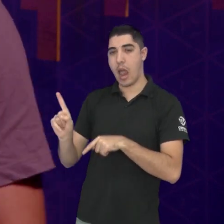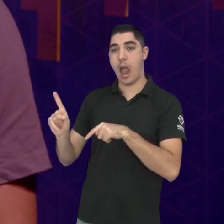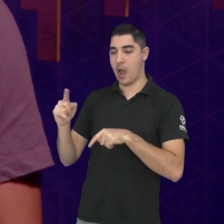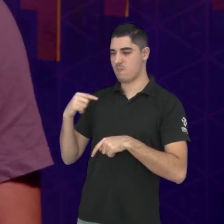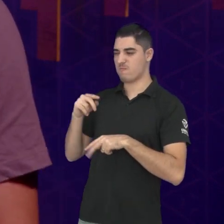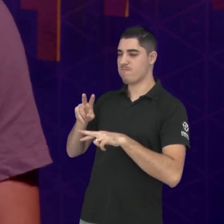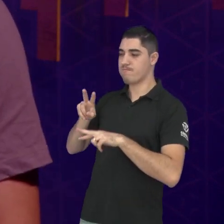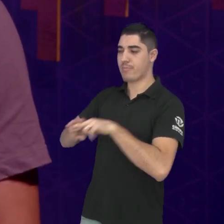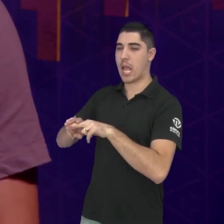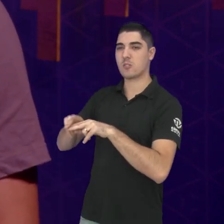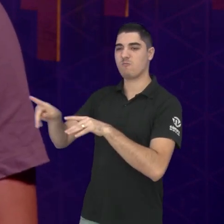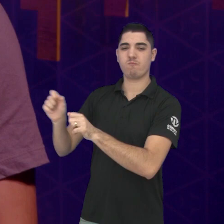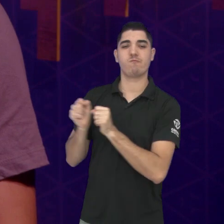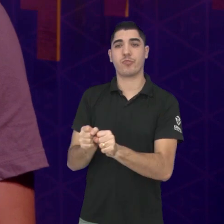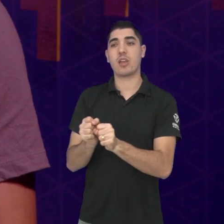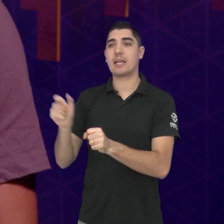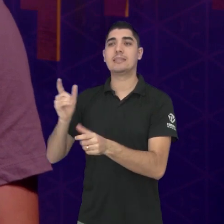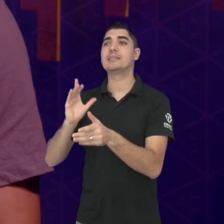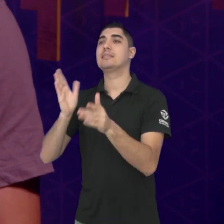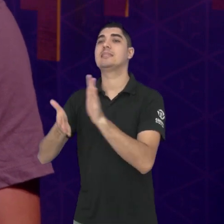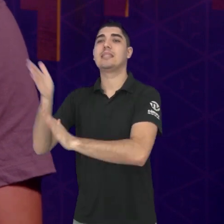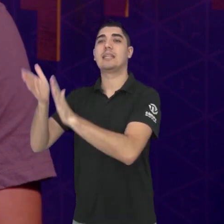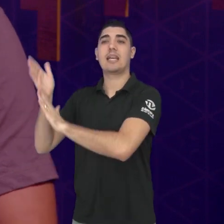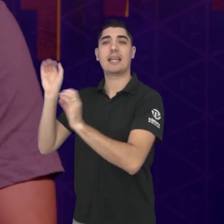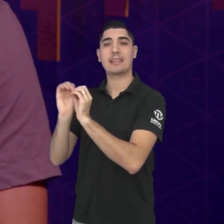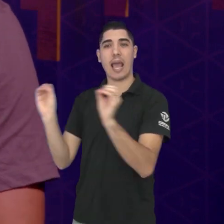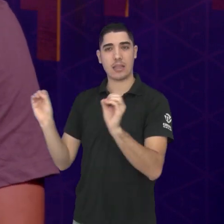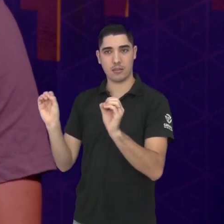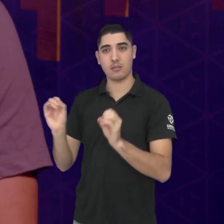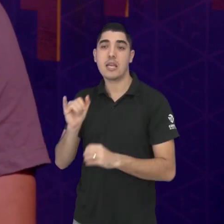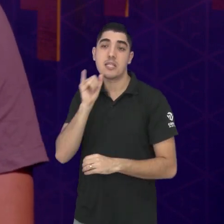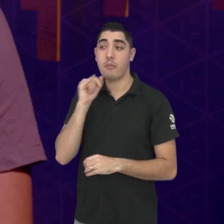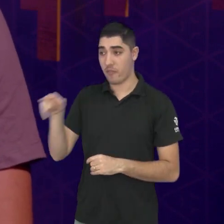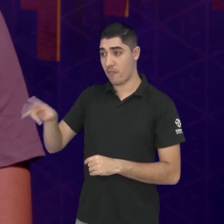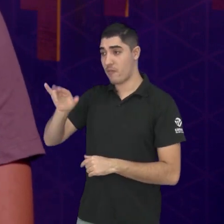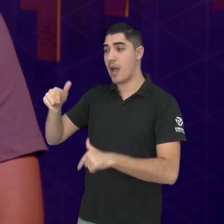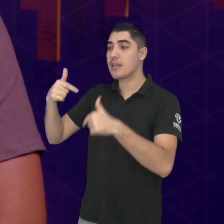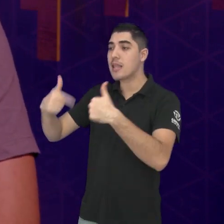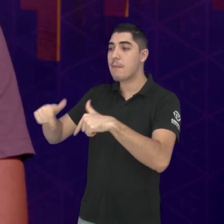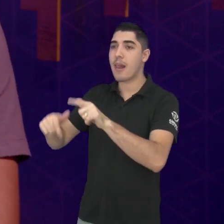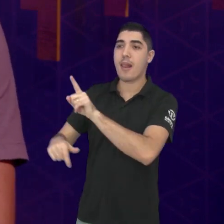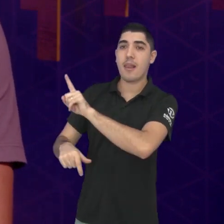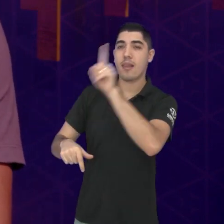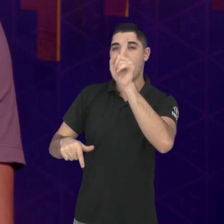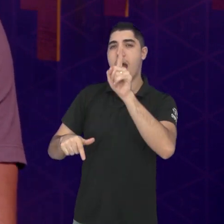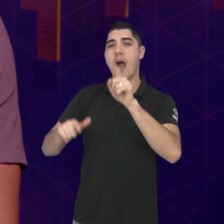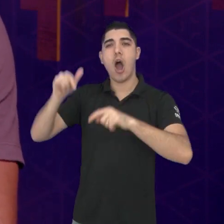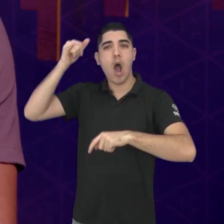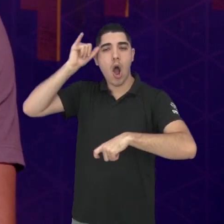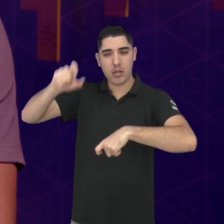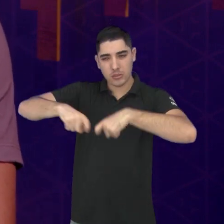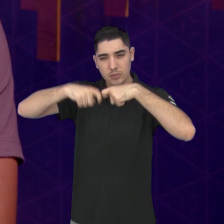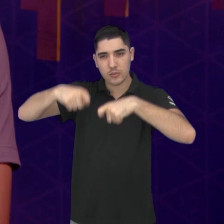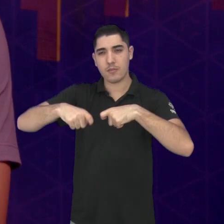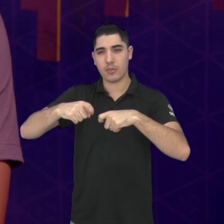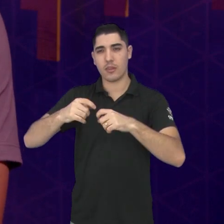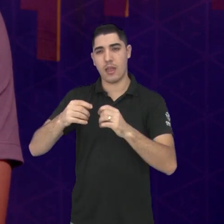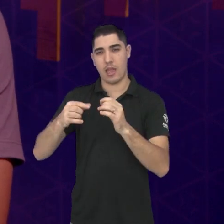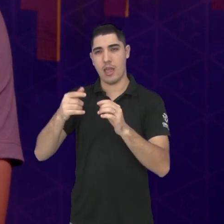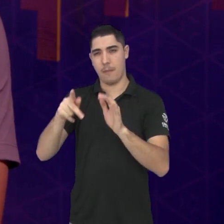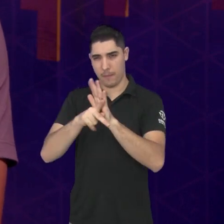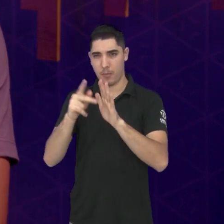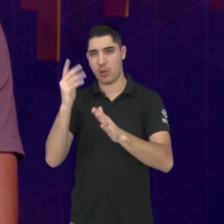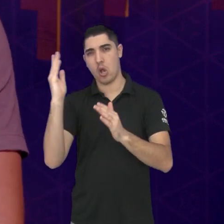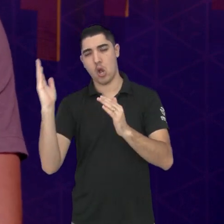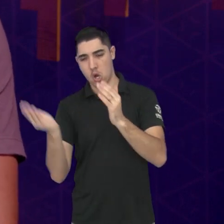isso muitas vezes em relação ao transporte, então, você vai ter que trabalhar lá cortando cana no meio da fazenda, então